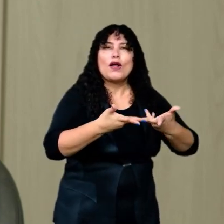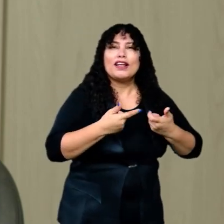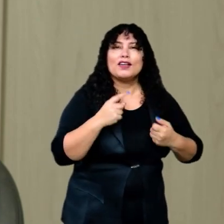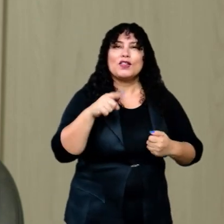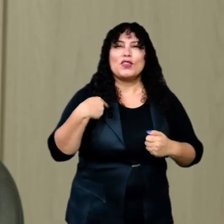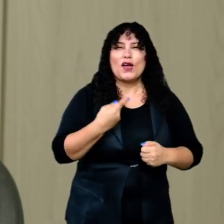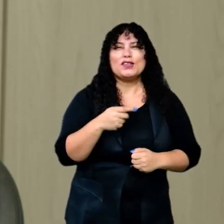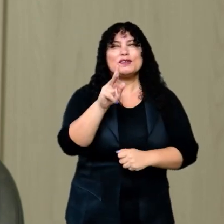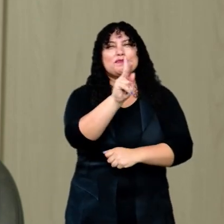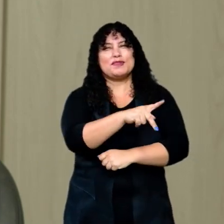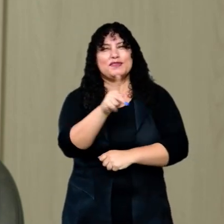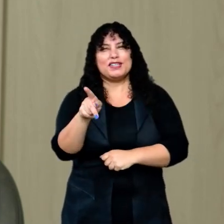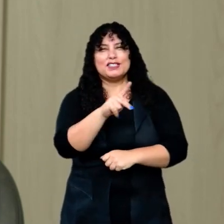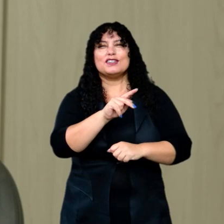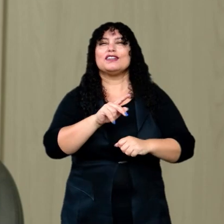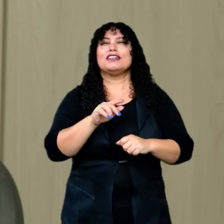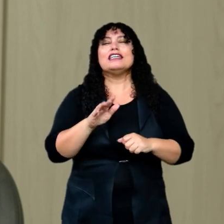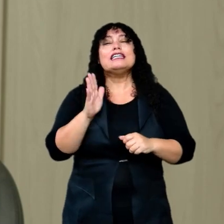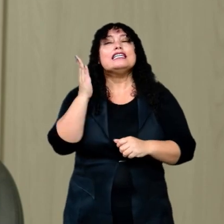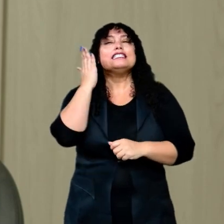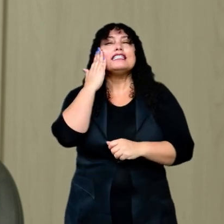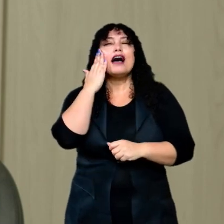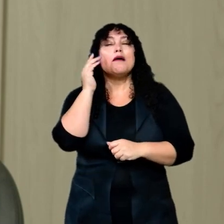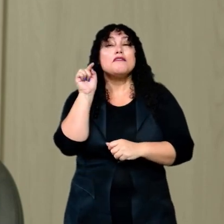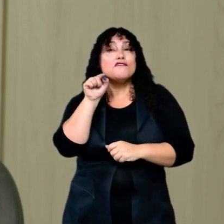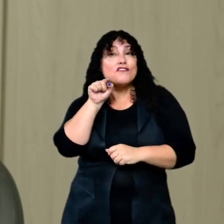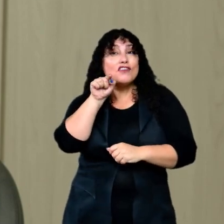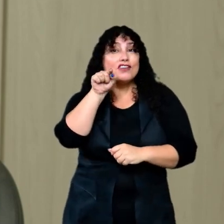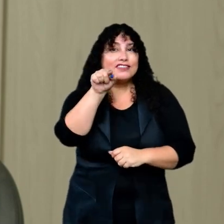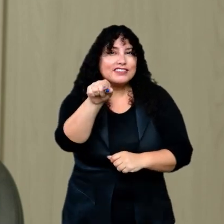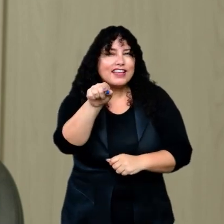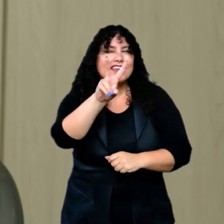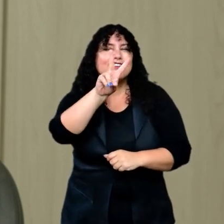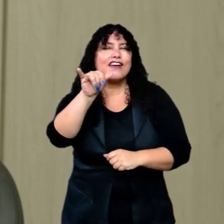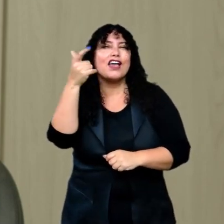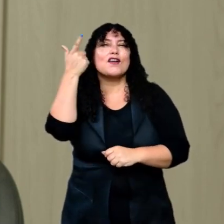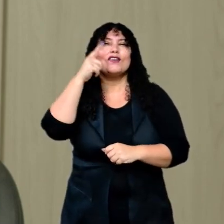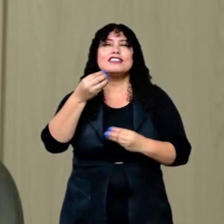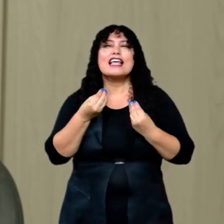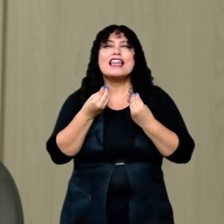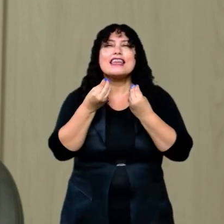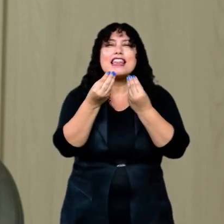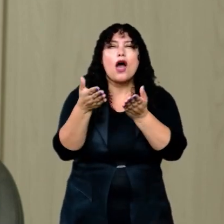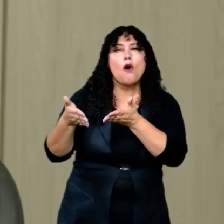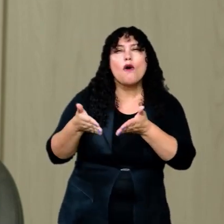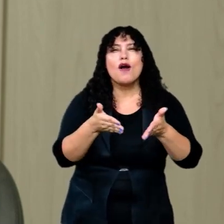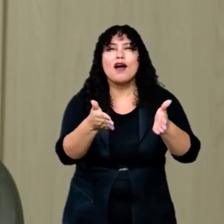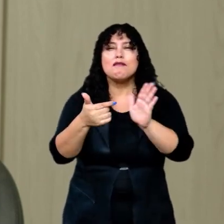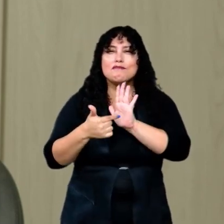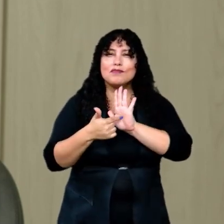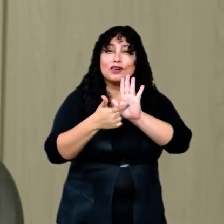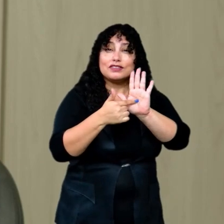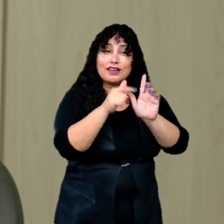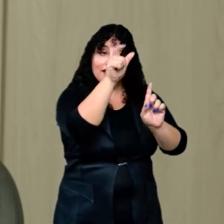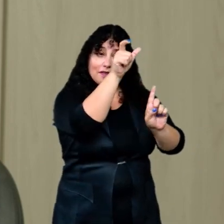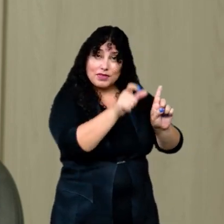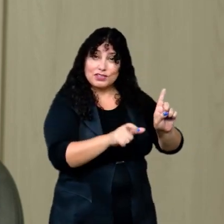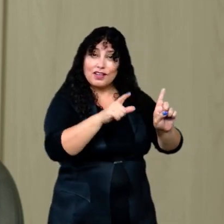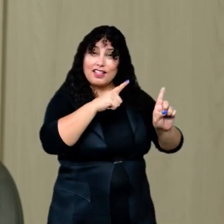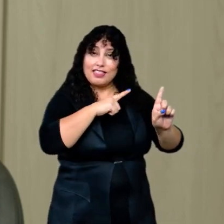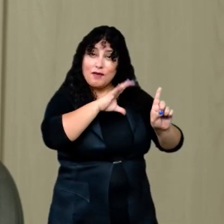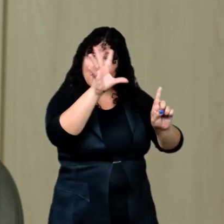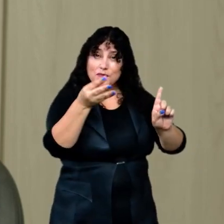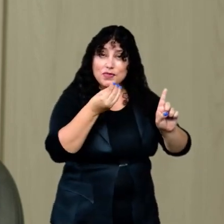como educadores, quem sabe se vai ser você que vai conseguir dar um caminho, mostrar que essa pessoa tem